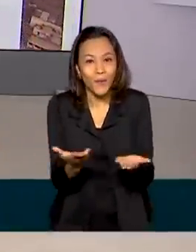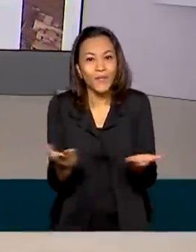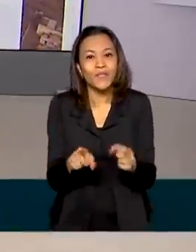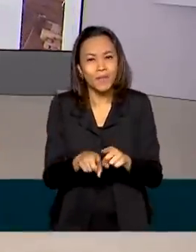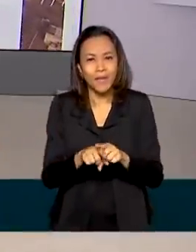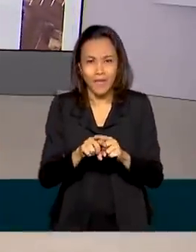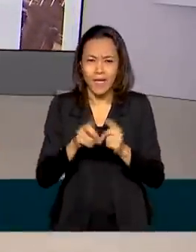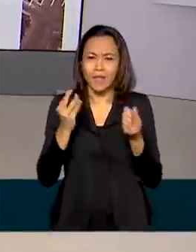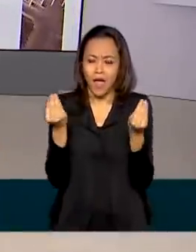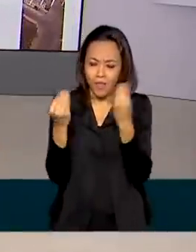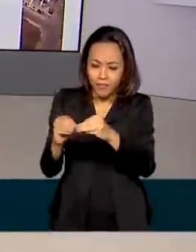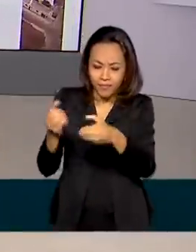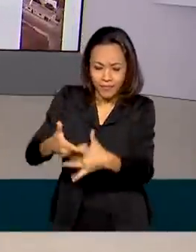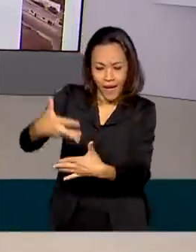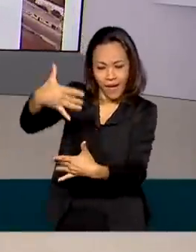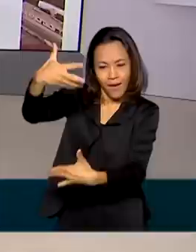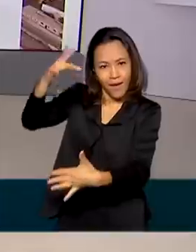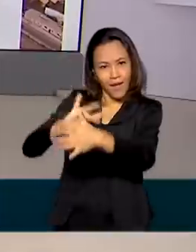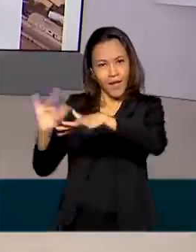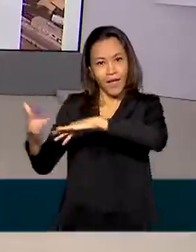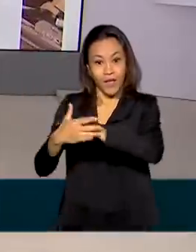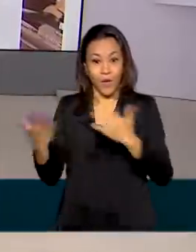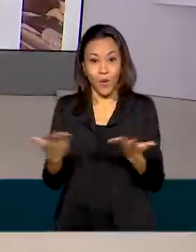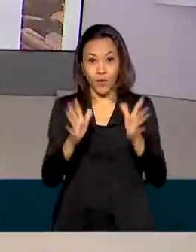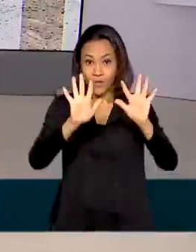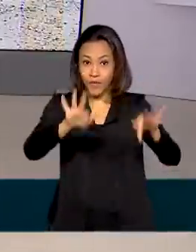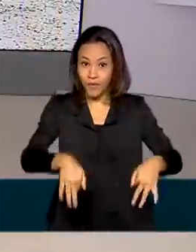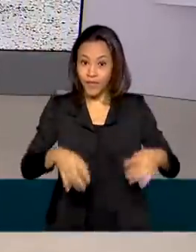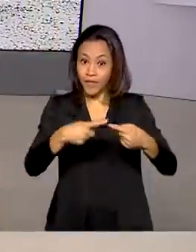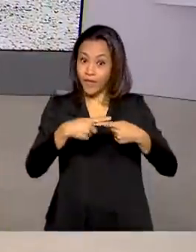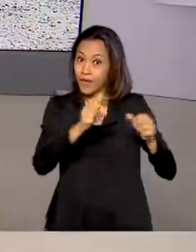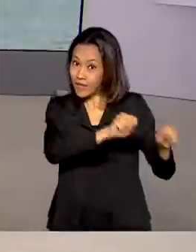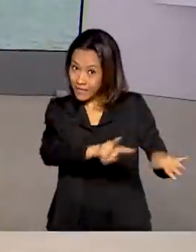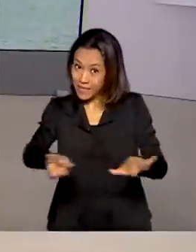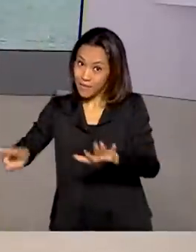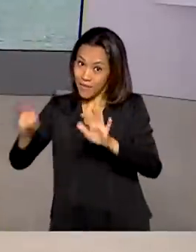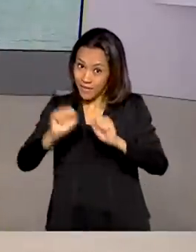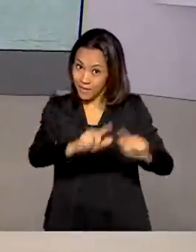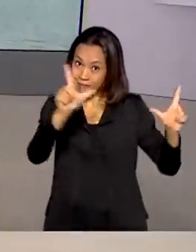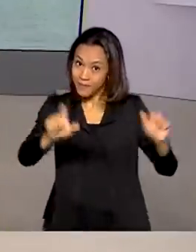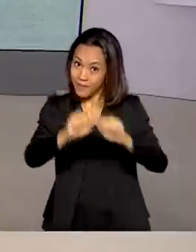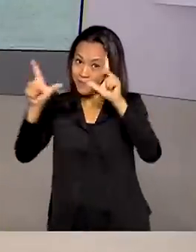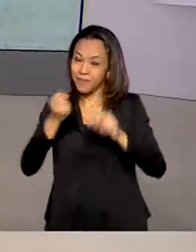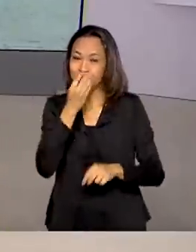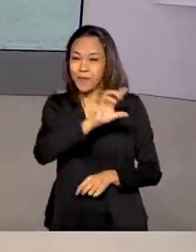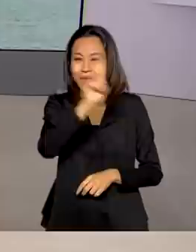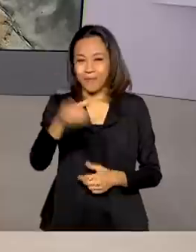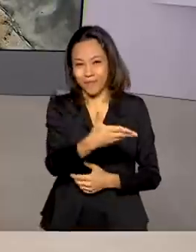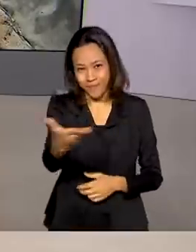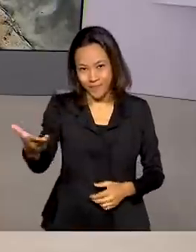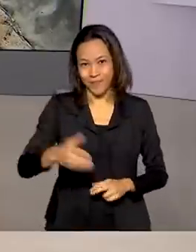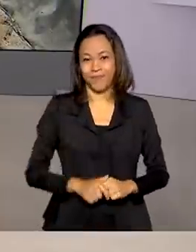estão nas nossas redes sociais. Encerramos com imagens que foram destaque essa semana. Bom dia para você.